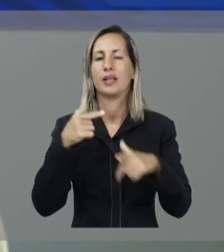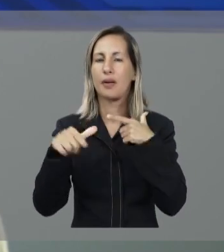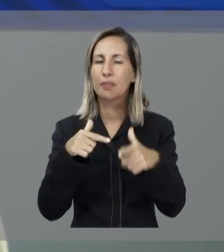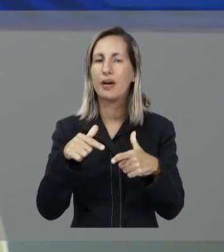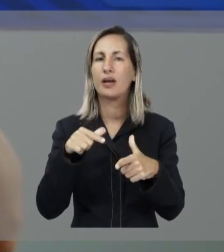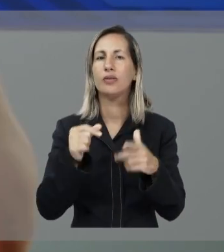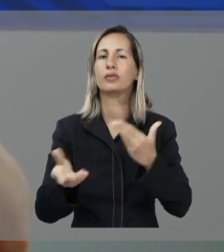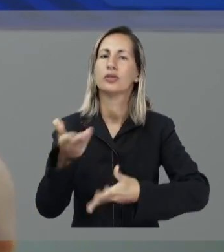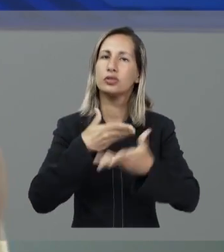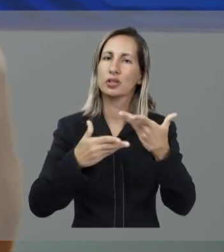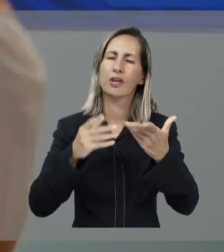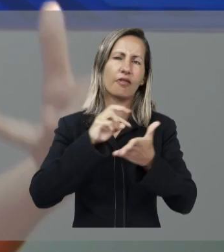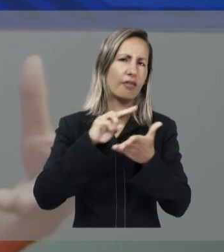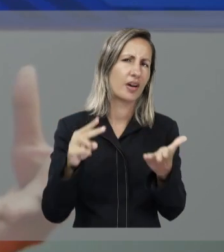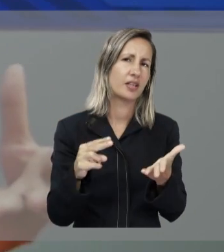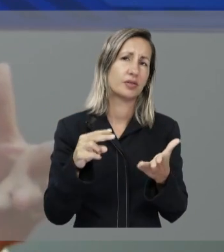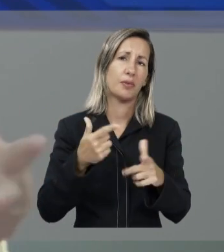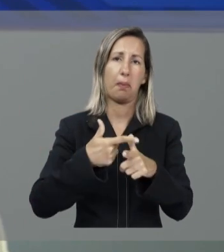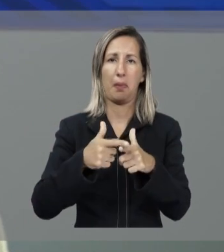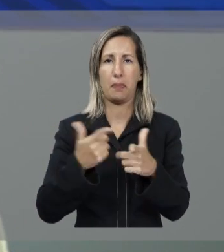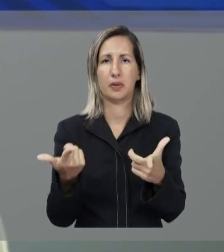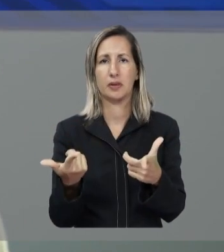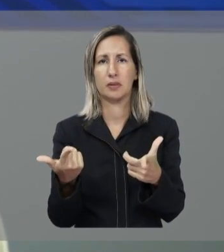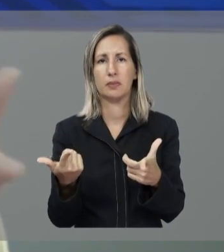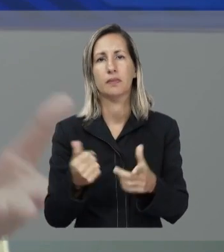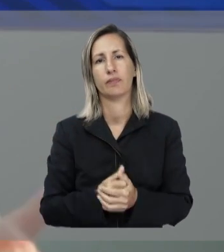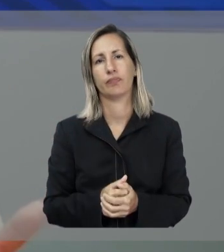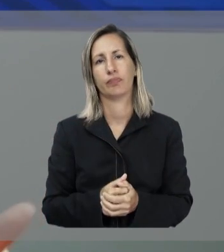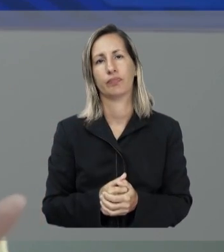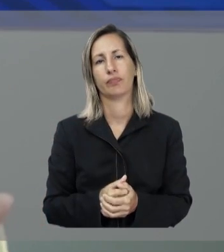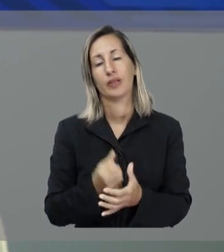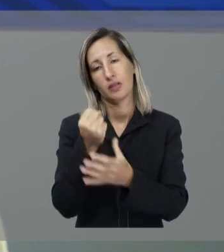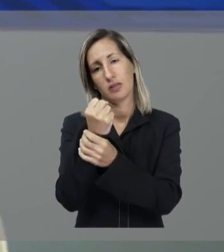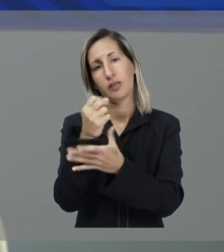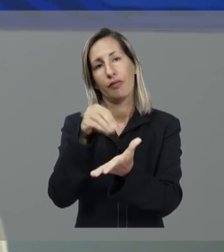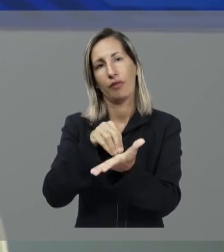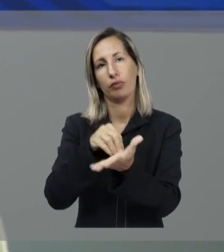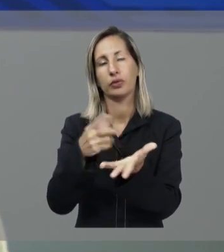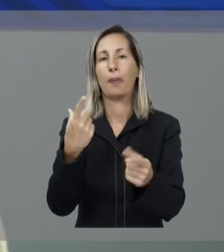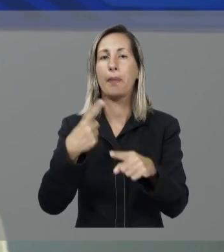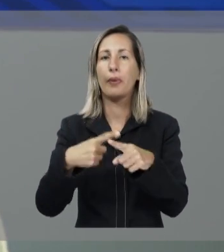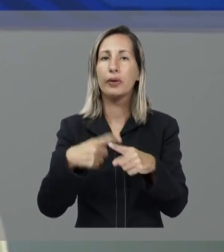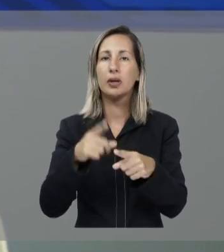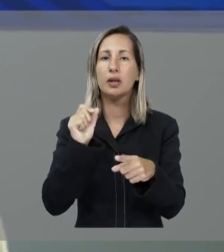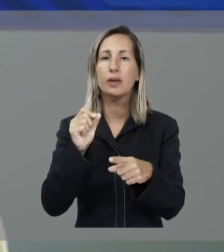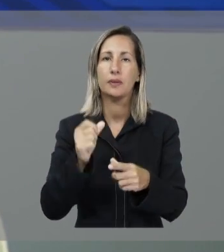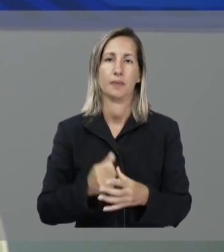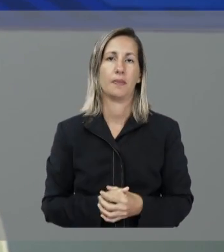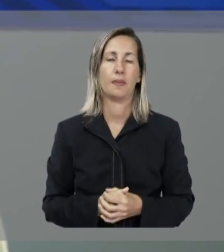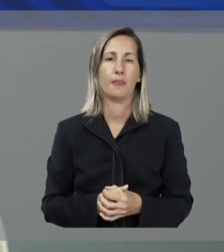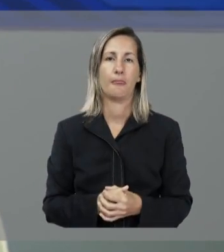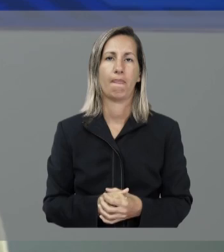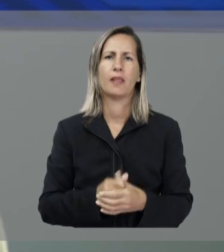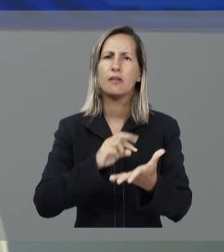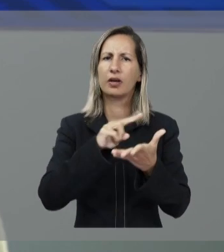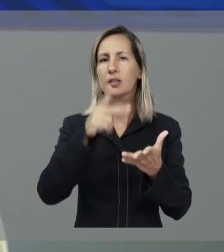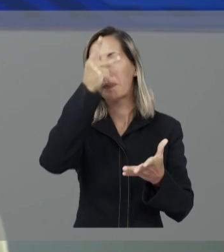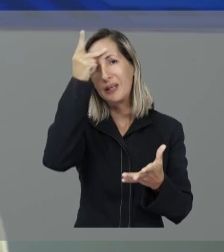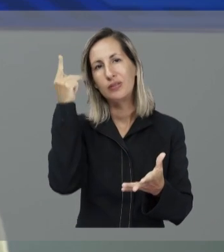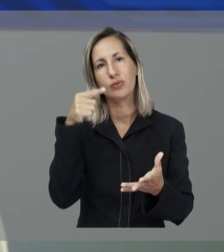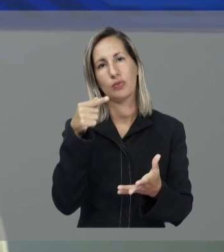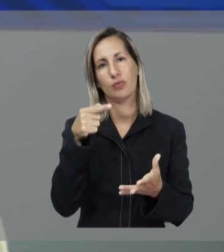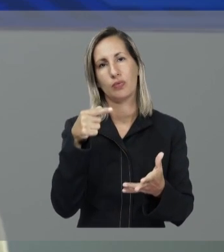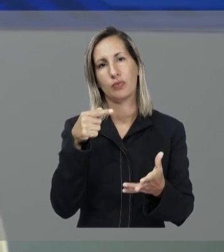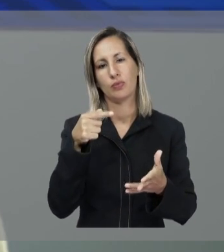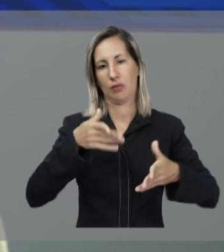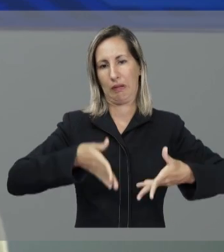quem gera todas as outras anomalias e, sobretudo, a insegurança. Porque você pega, muitas pessoas elas não